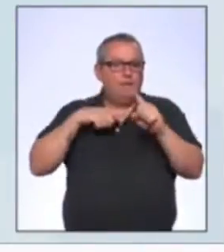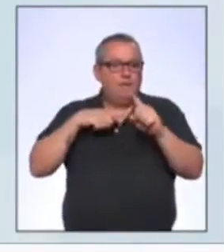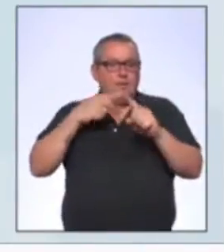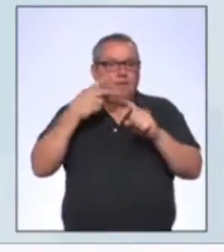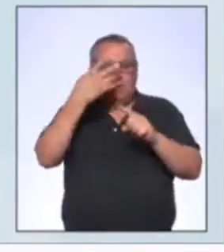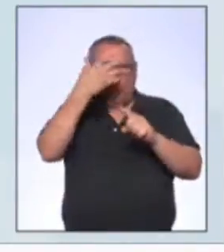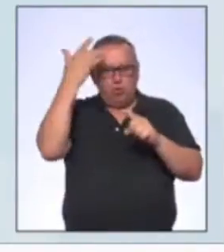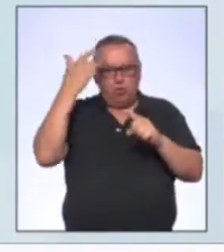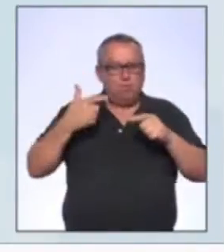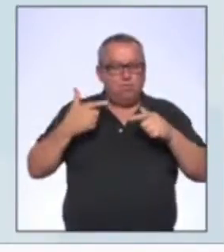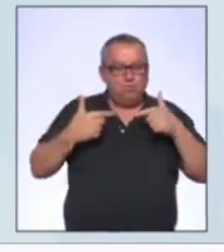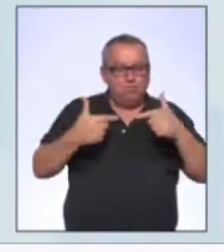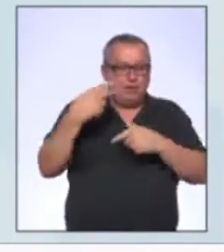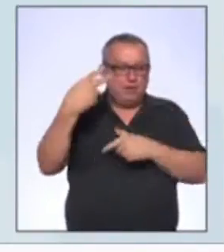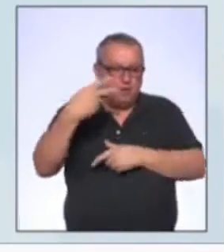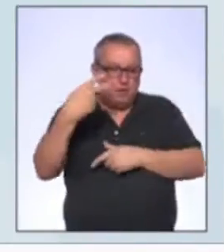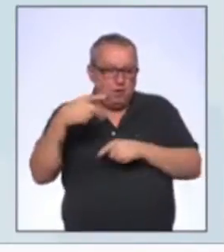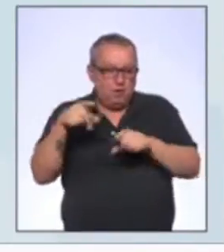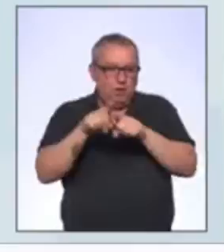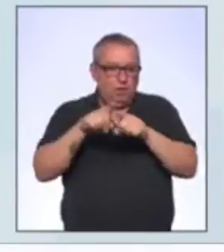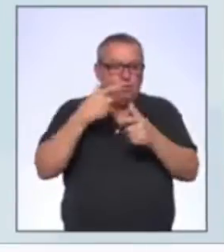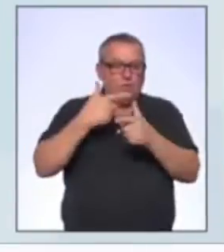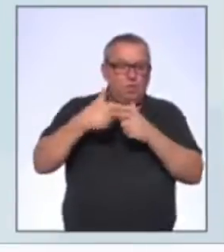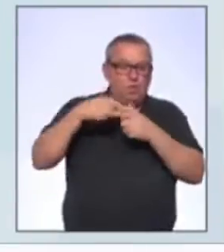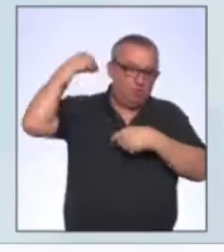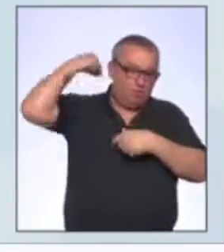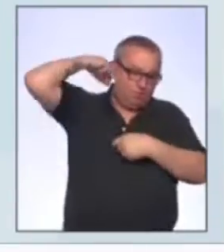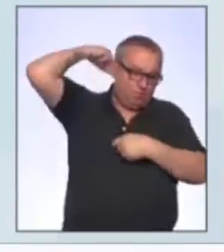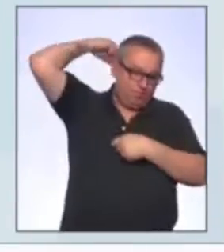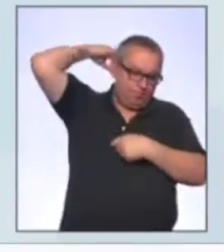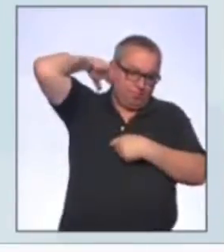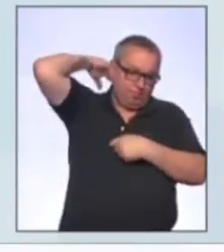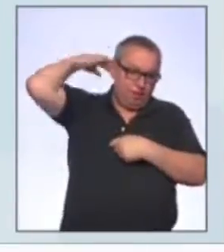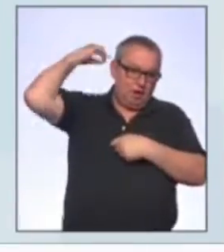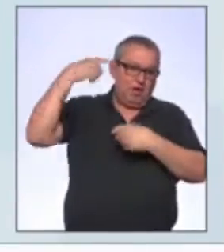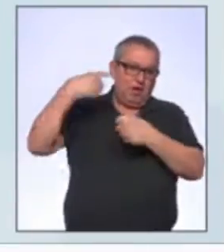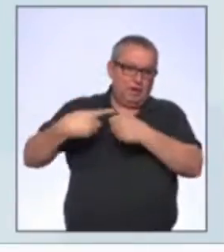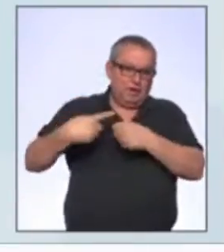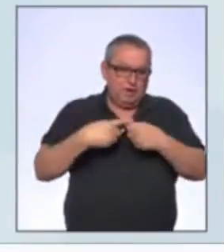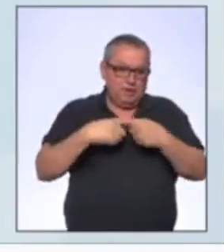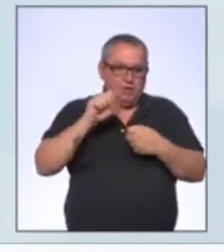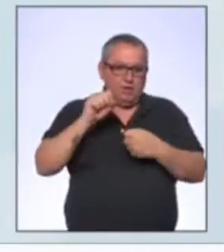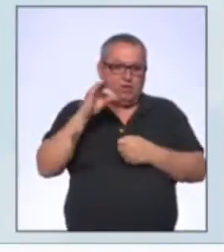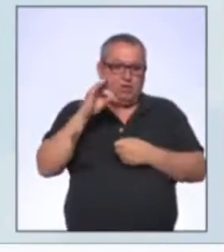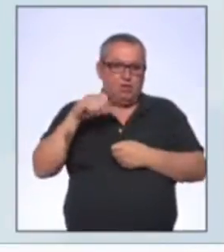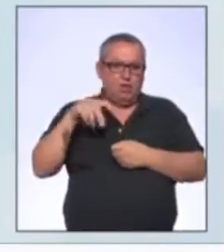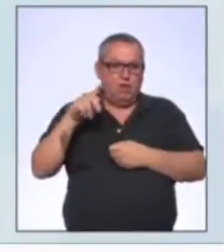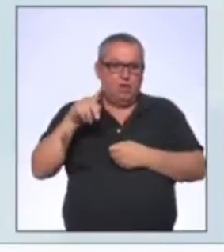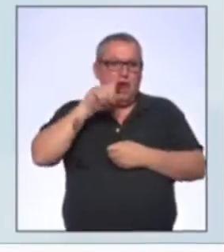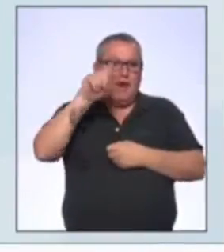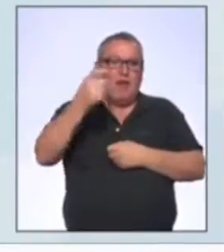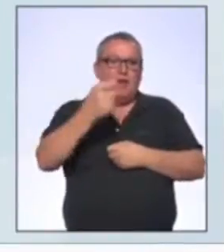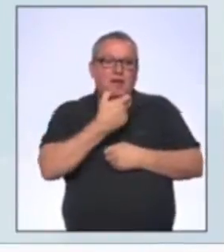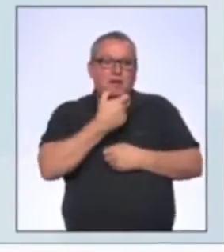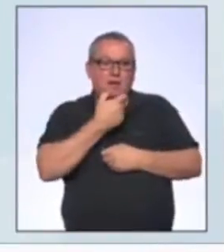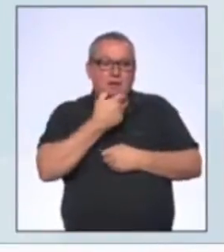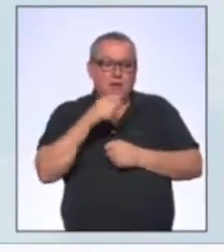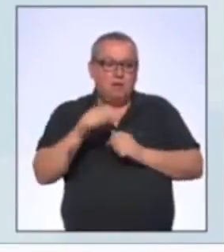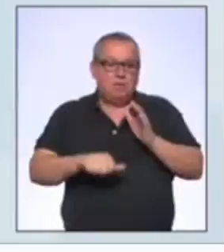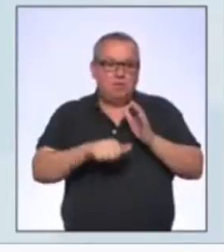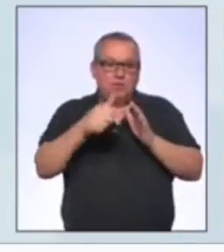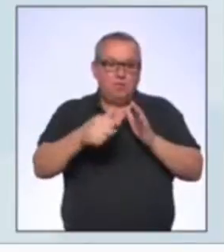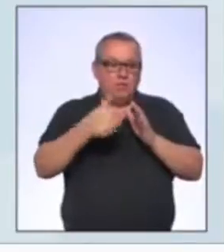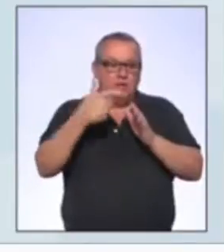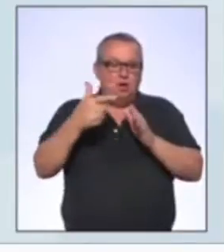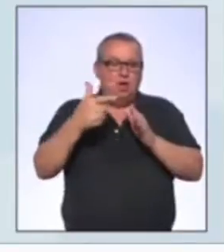da segunda guerra com ferimentos na medula espinhal nessa cidade de estou que mandei vai ou na inglaterra eram os primeiros jogos